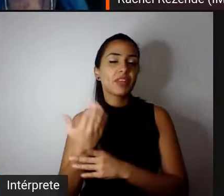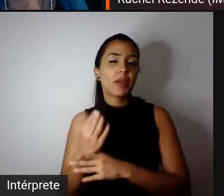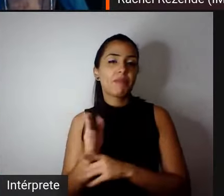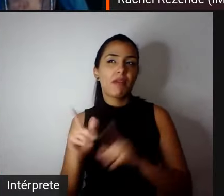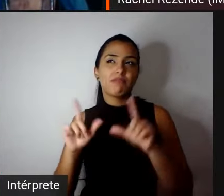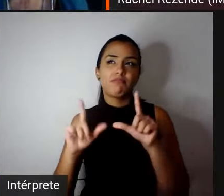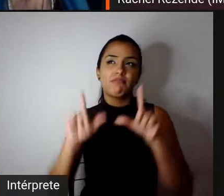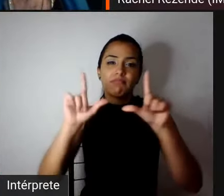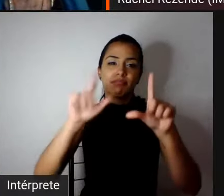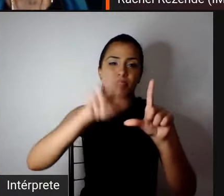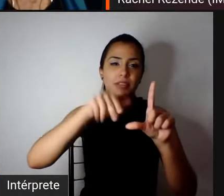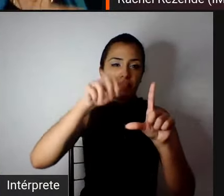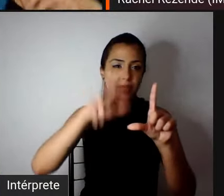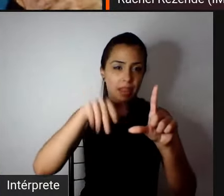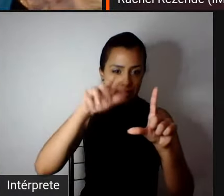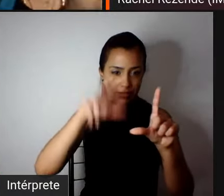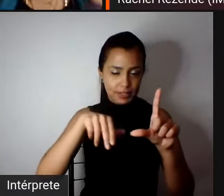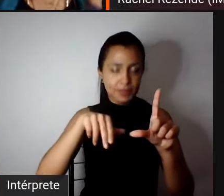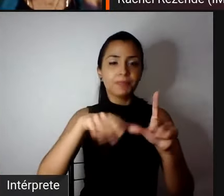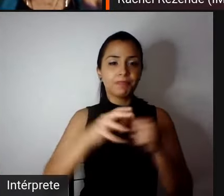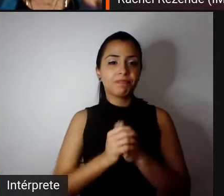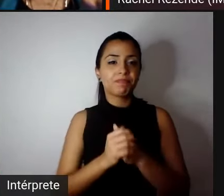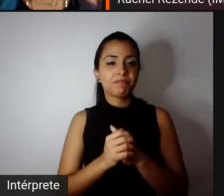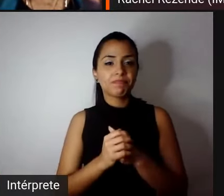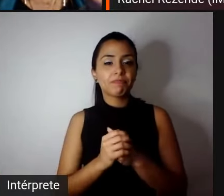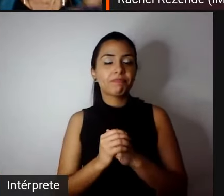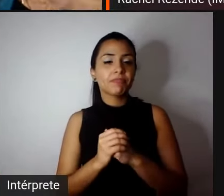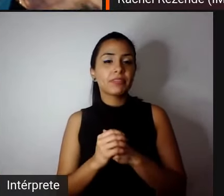espontâneas. E esqueci.